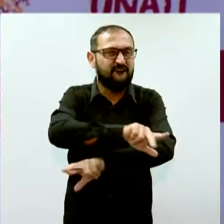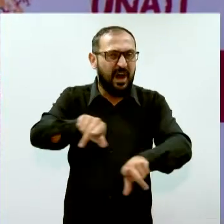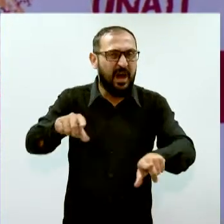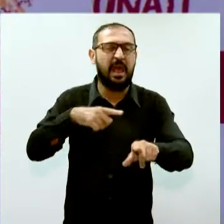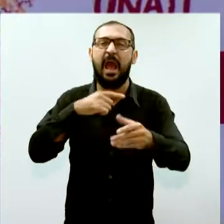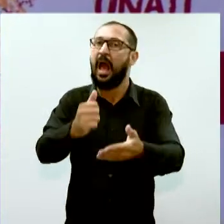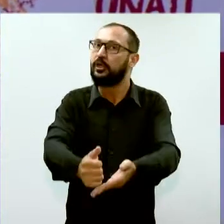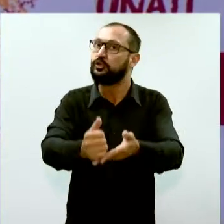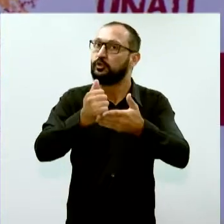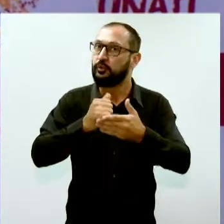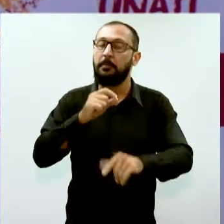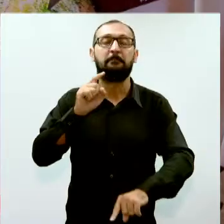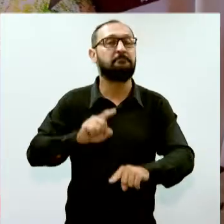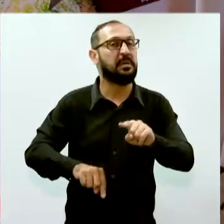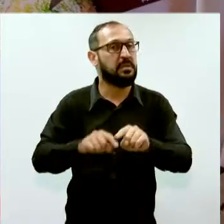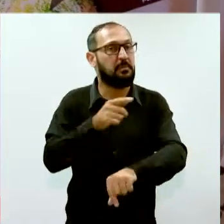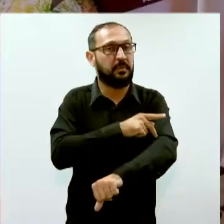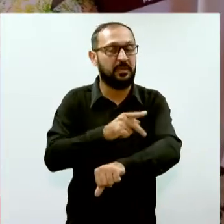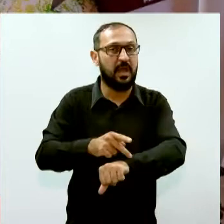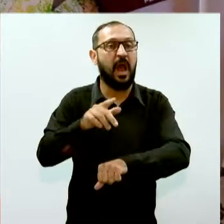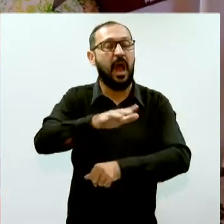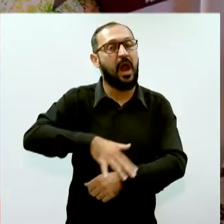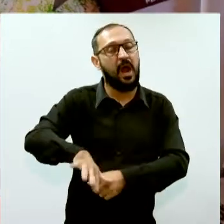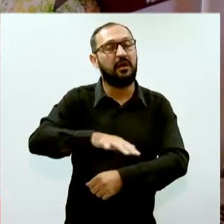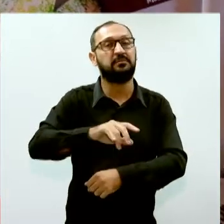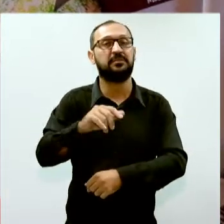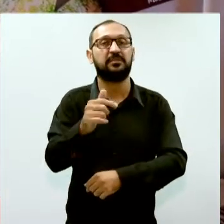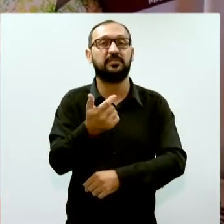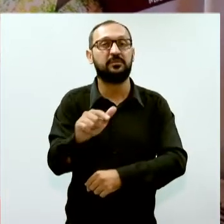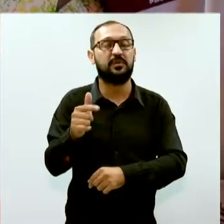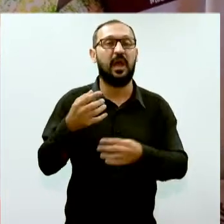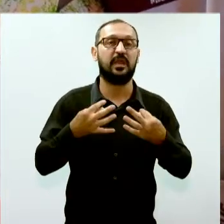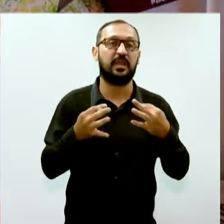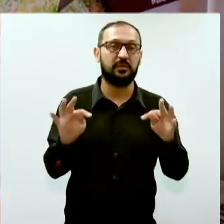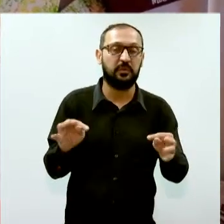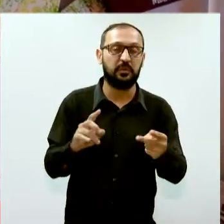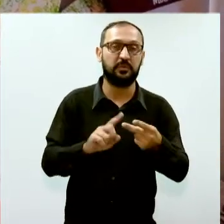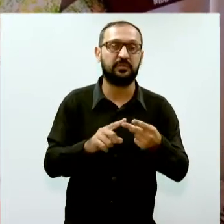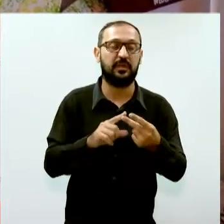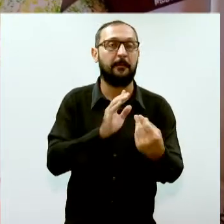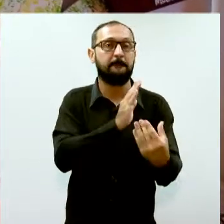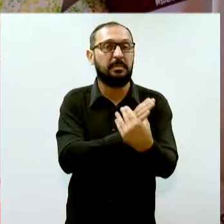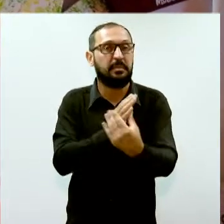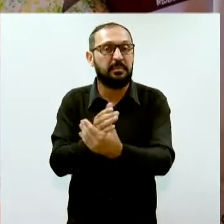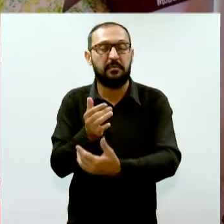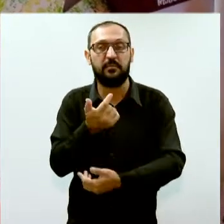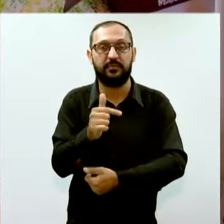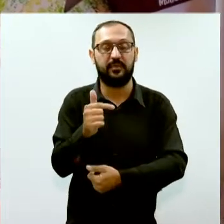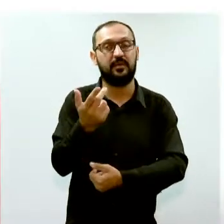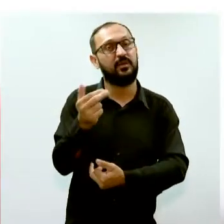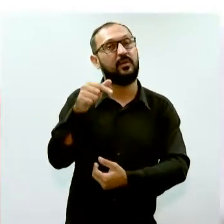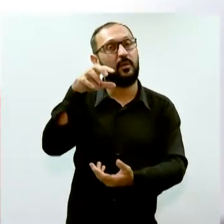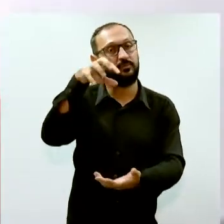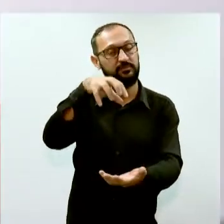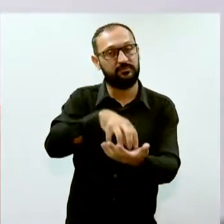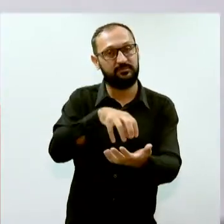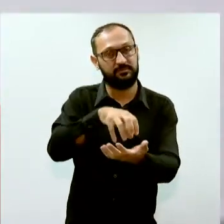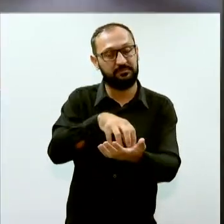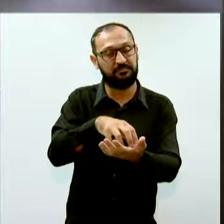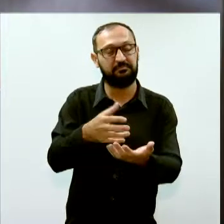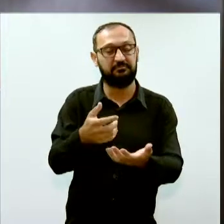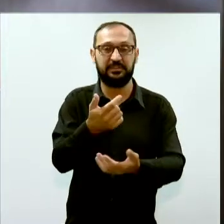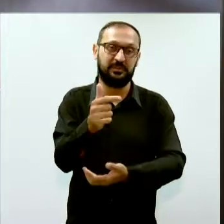pedagógico também, em especial em locais que não existem tecnologias, bibliotecas, como é o caso das comunidades